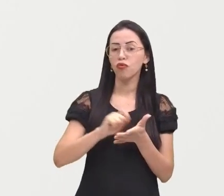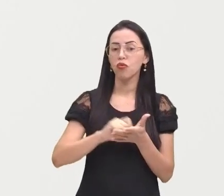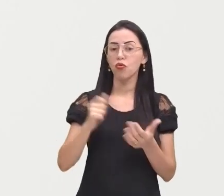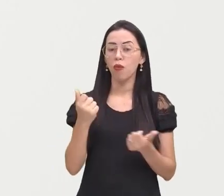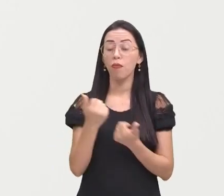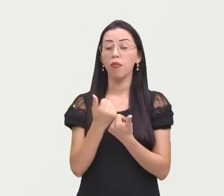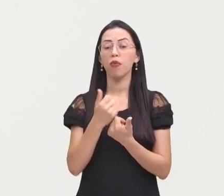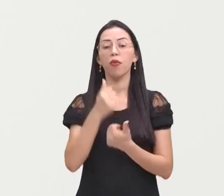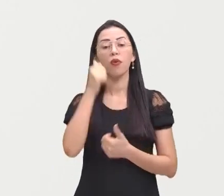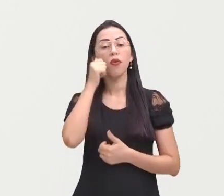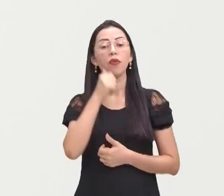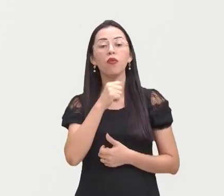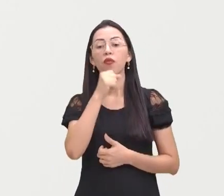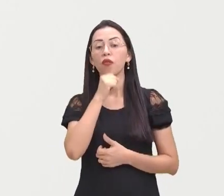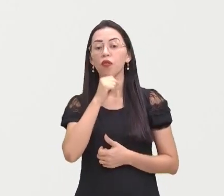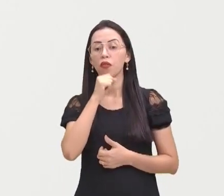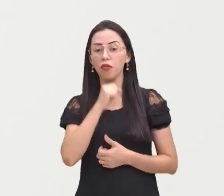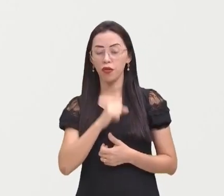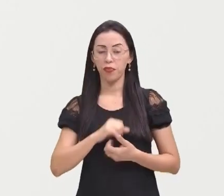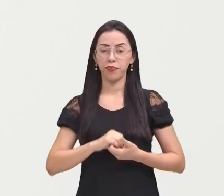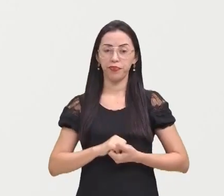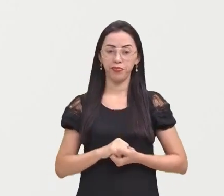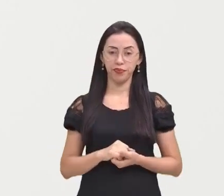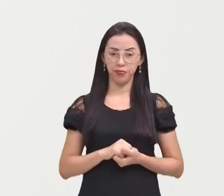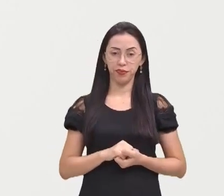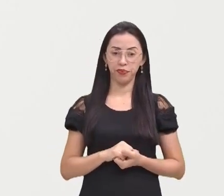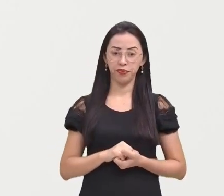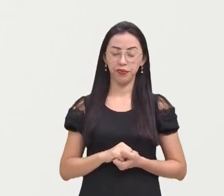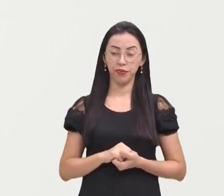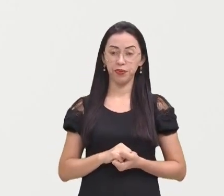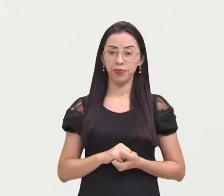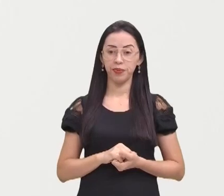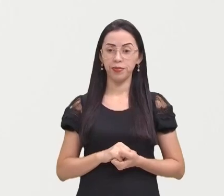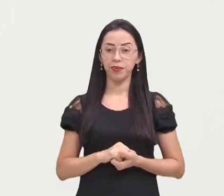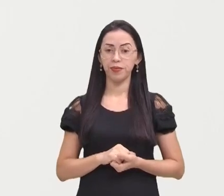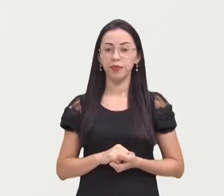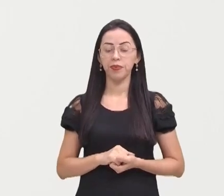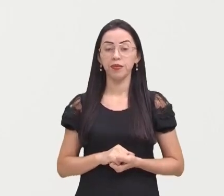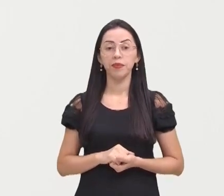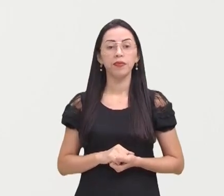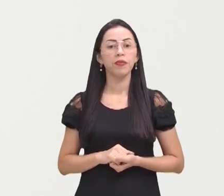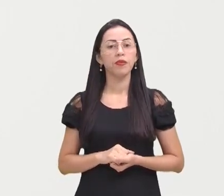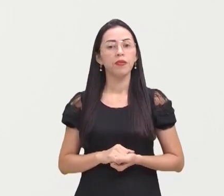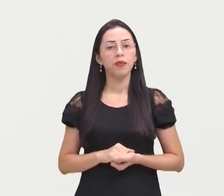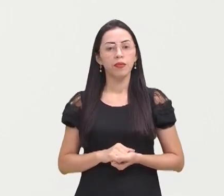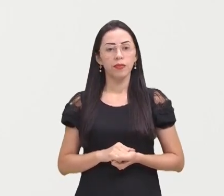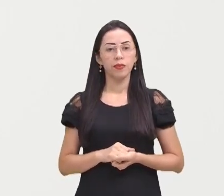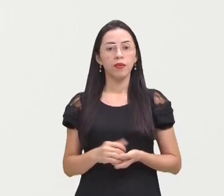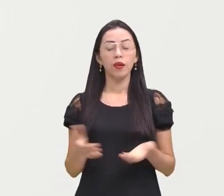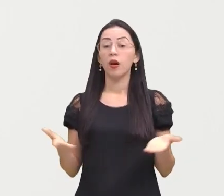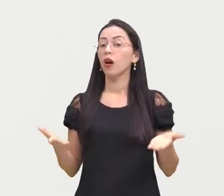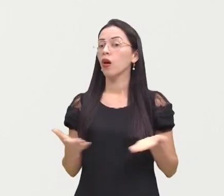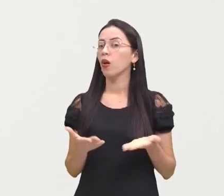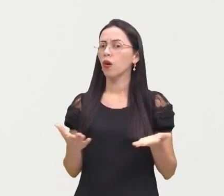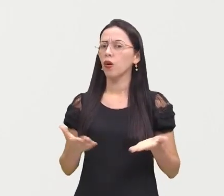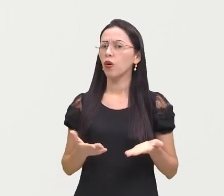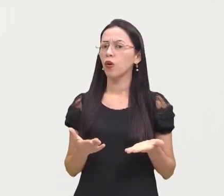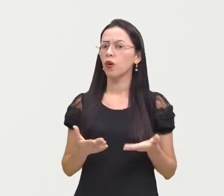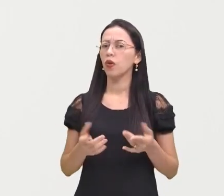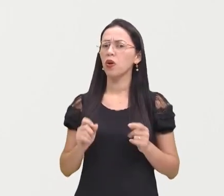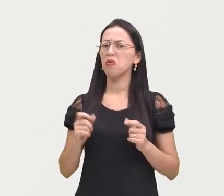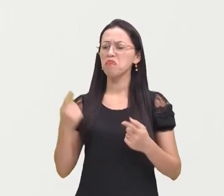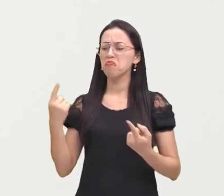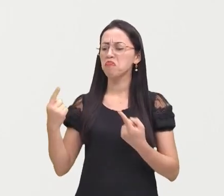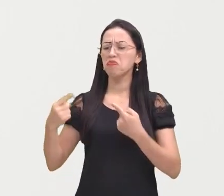foi Davi, com a ajuda da sua avó. Vamos lá saber o que nosso desafio